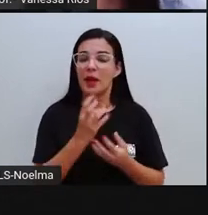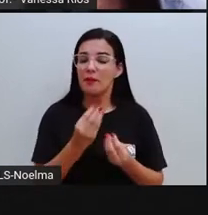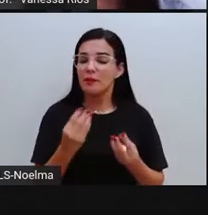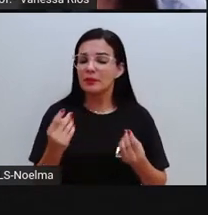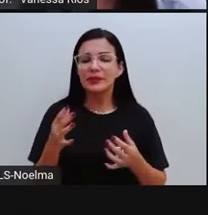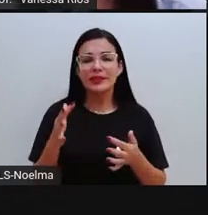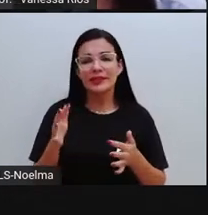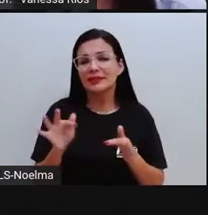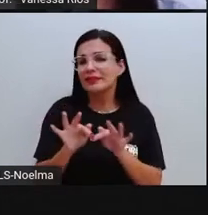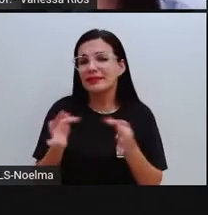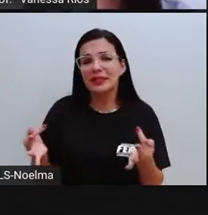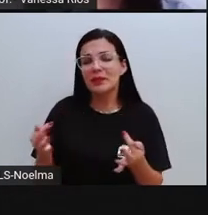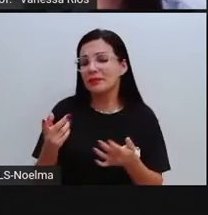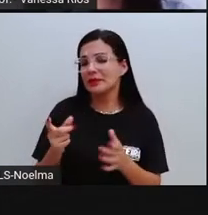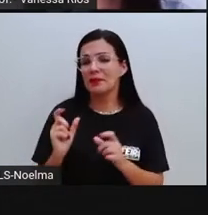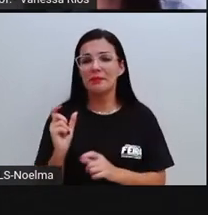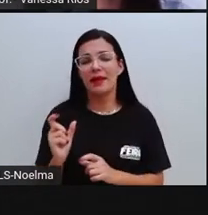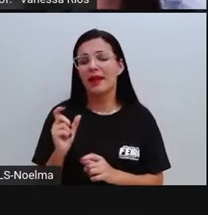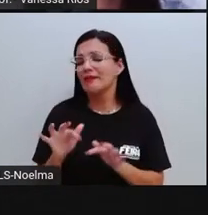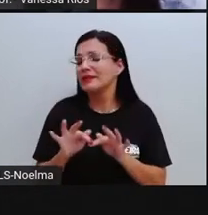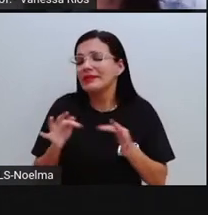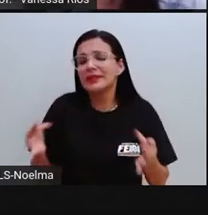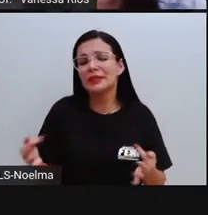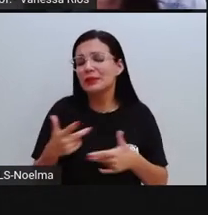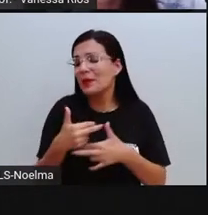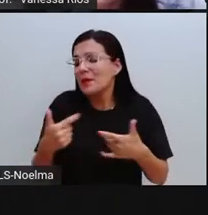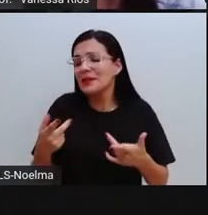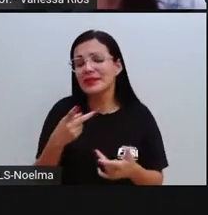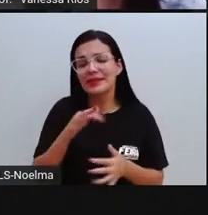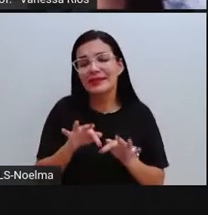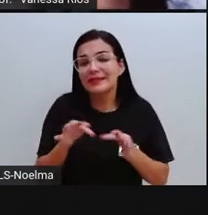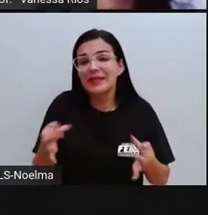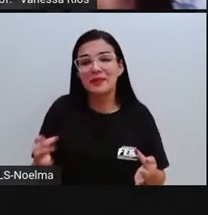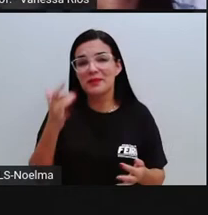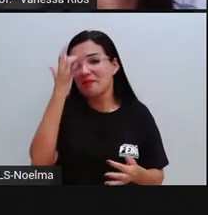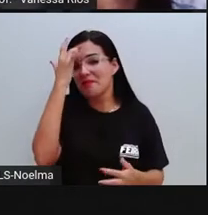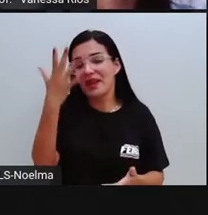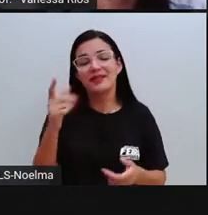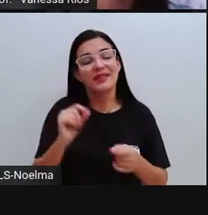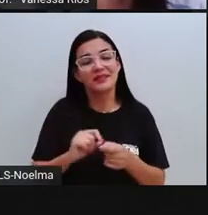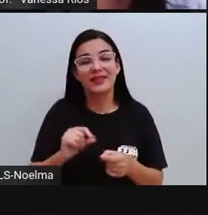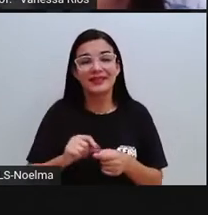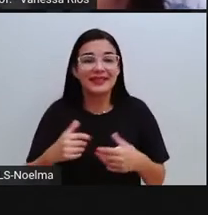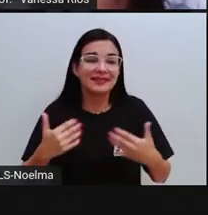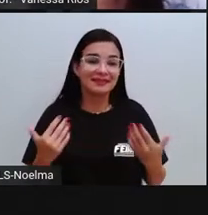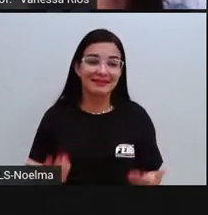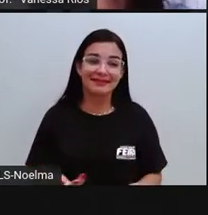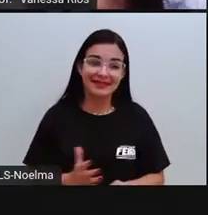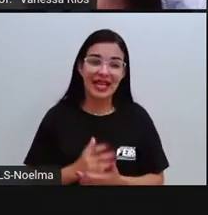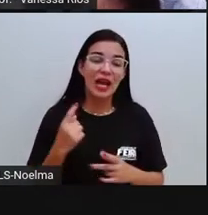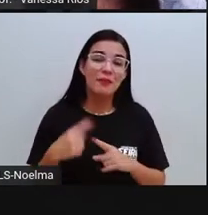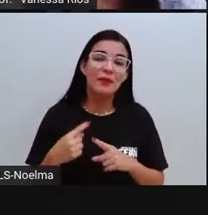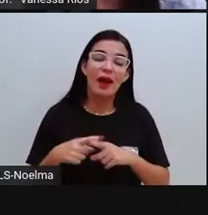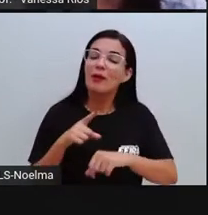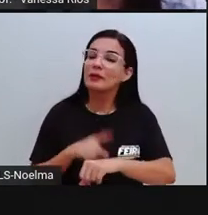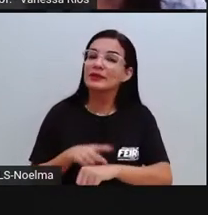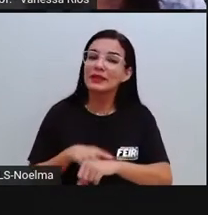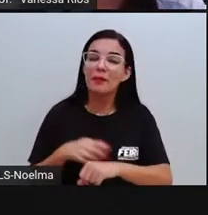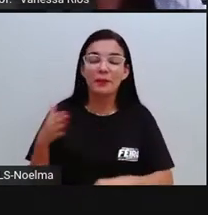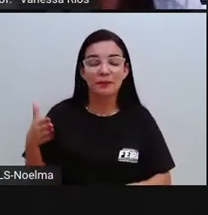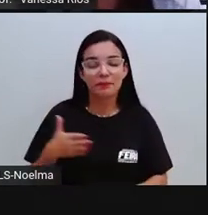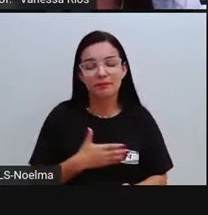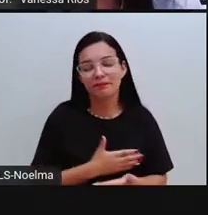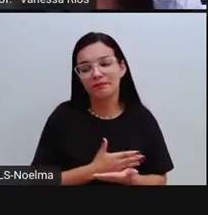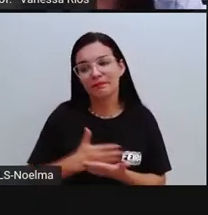ações simples, né? Ações que estão ali tão fáceis de serem feitas, de serem realizadas. Porque o tempo passa, né?